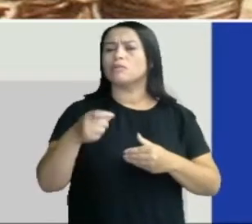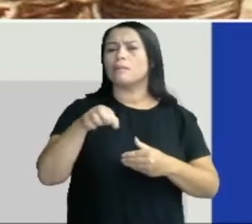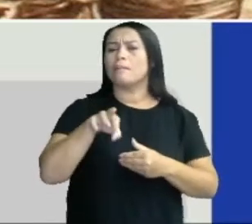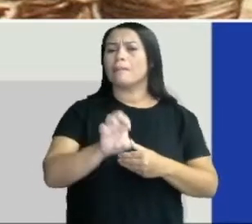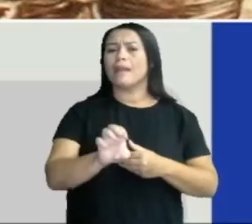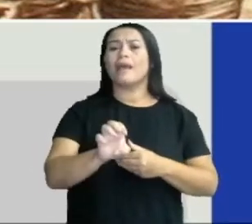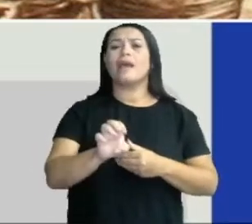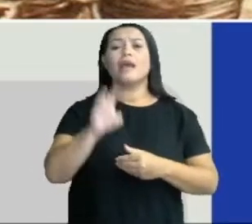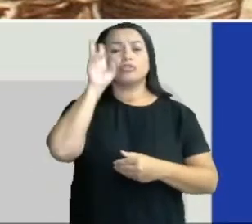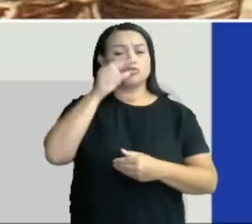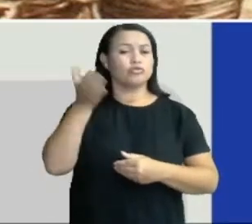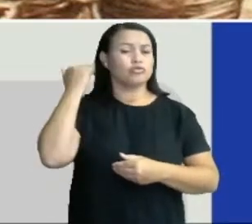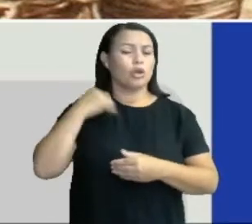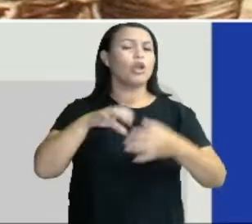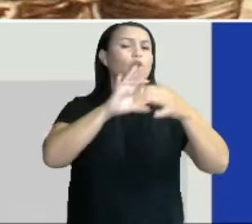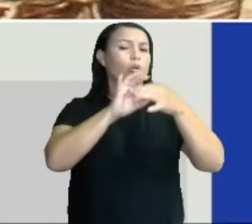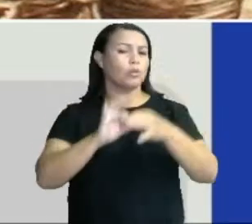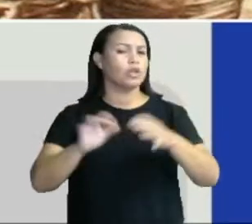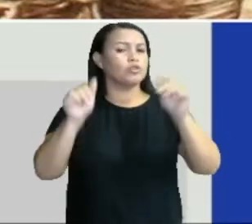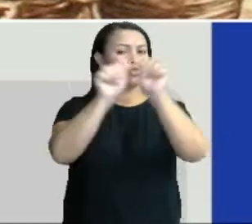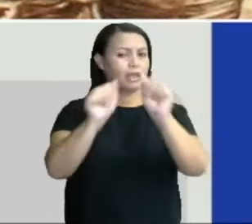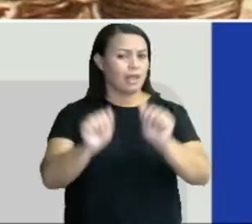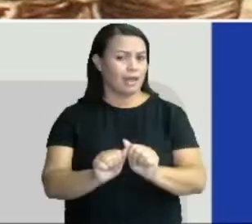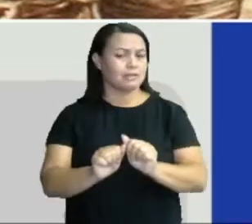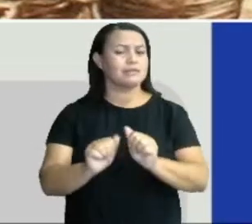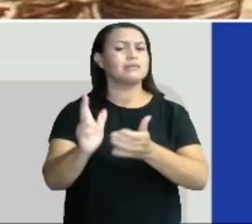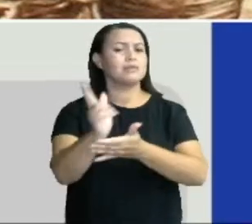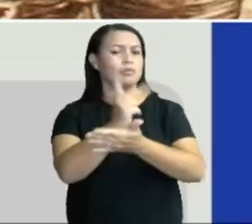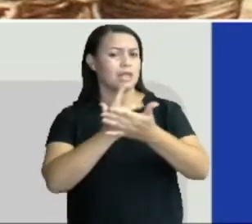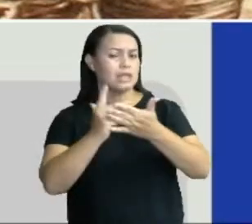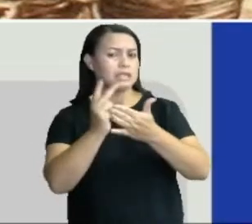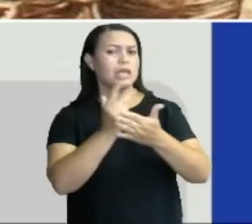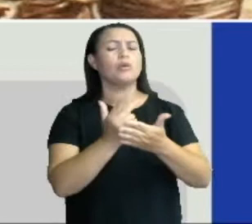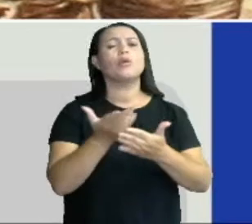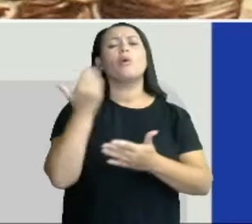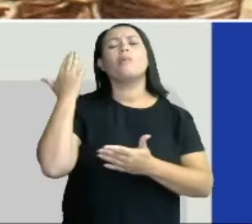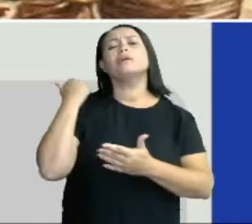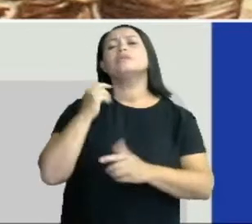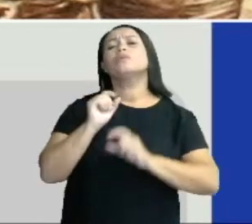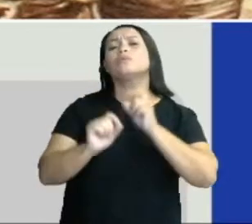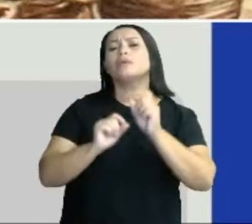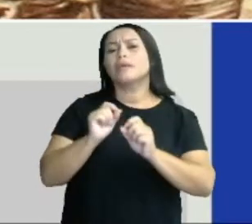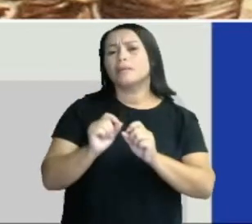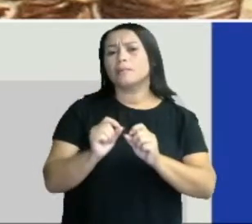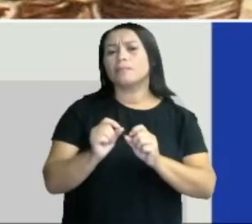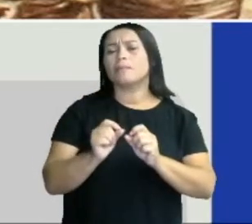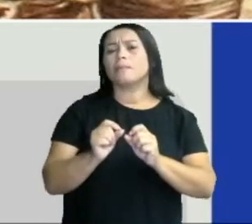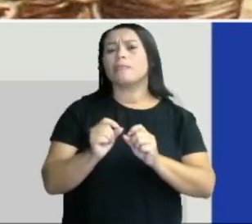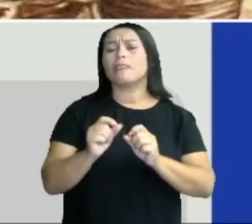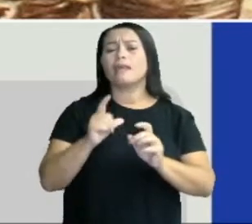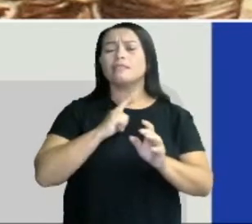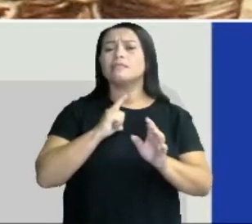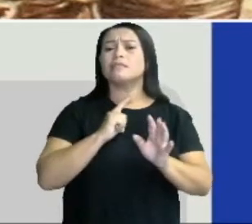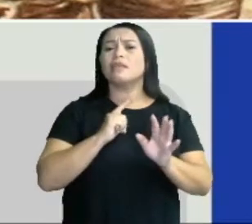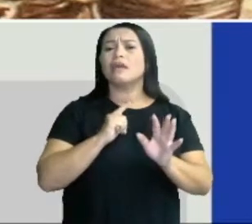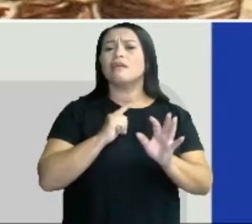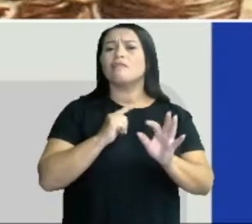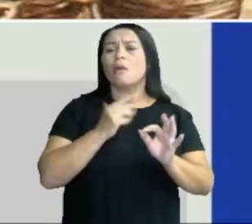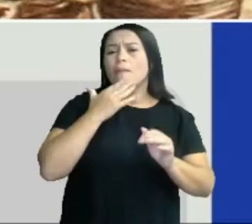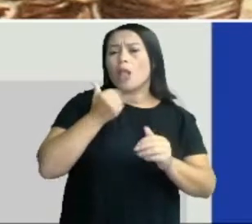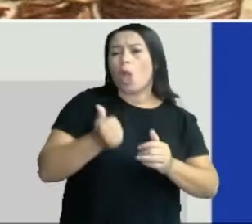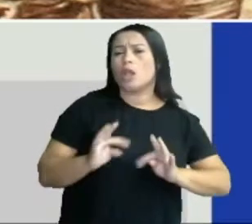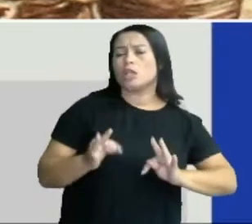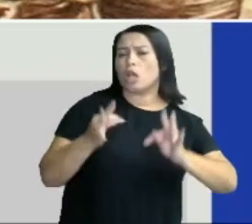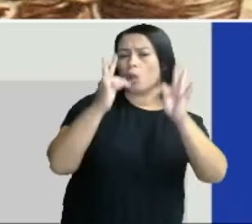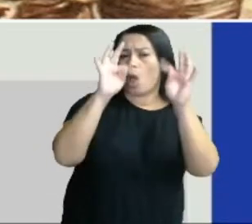nesse contexto da produção de artes rupestres. Com o passar do tempo, logicamente, o aperfeiçoamento tecnológico, né, todos